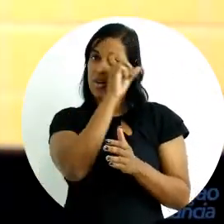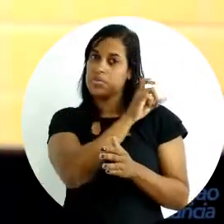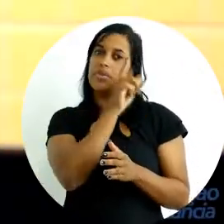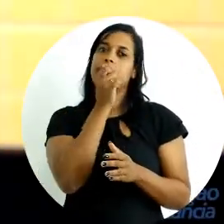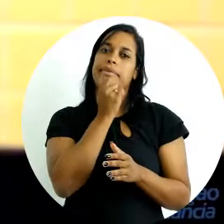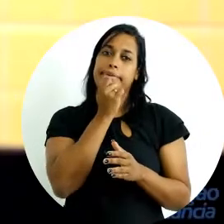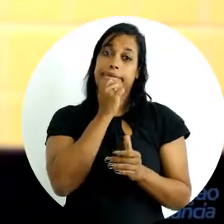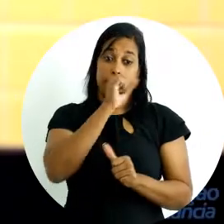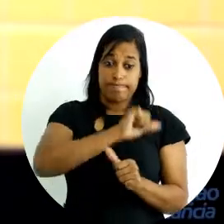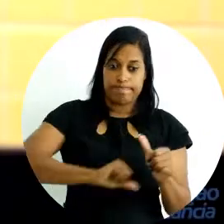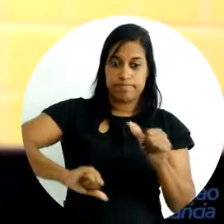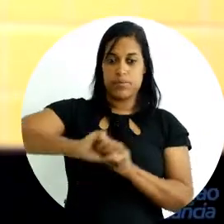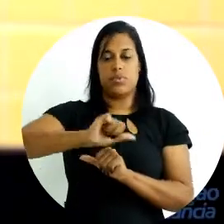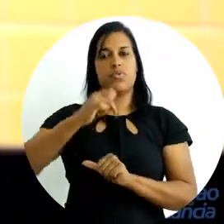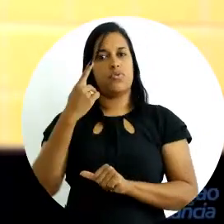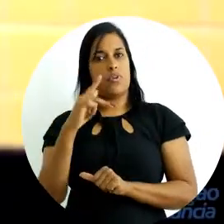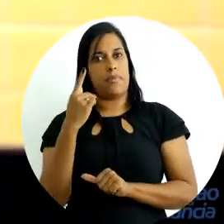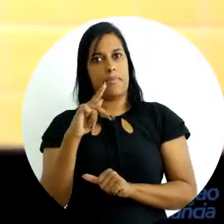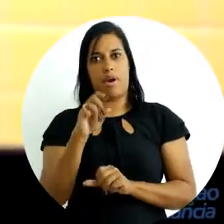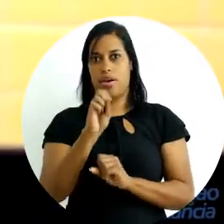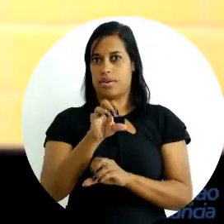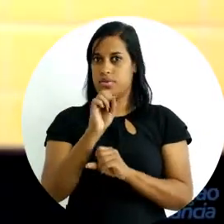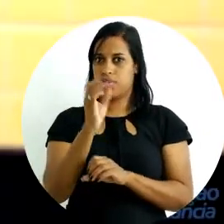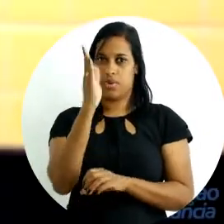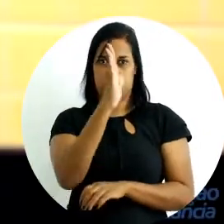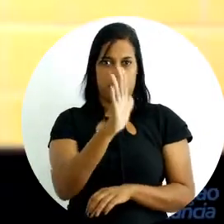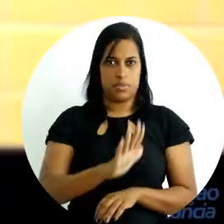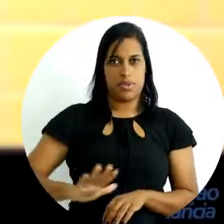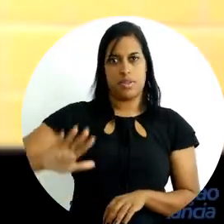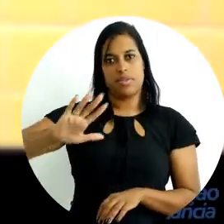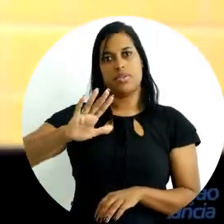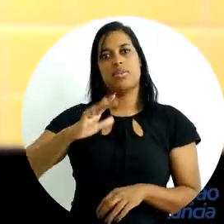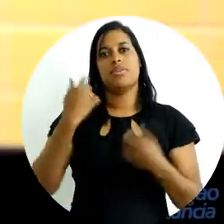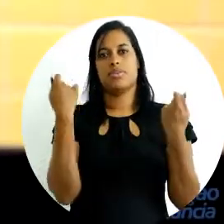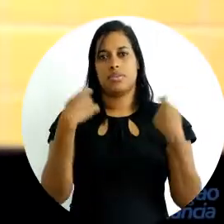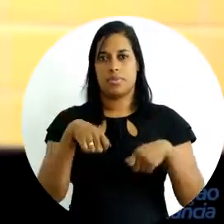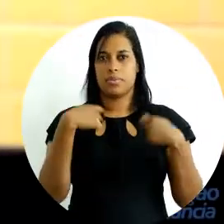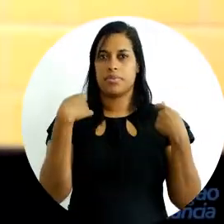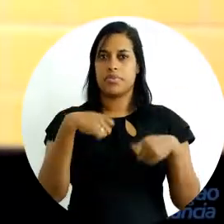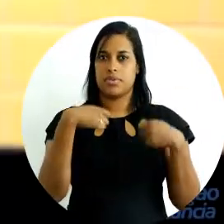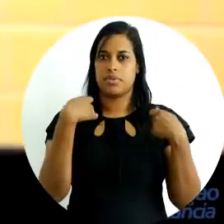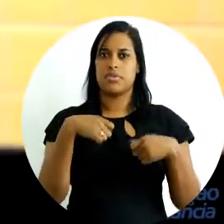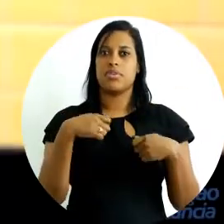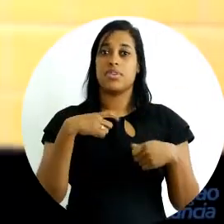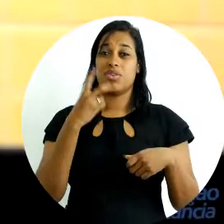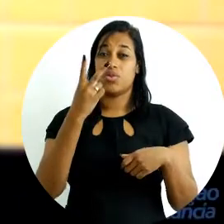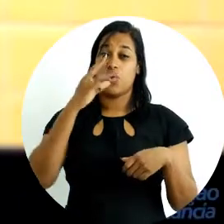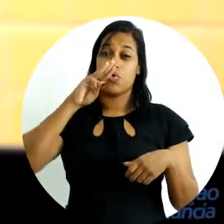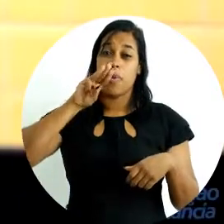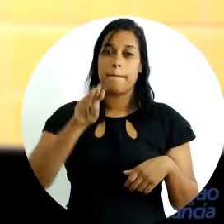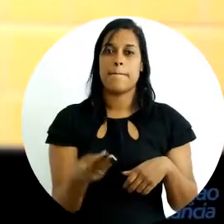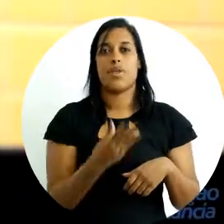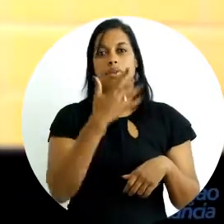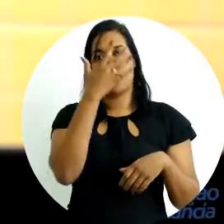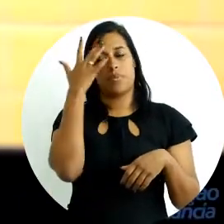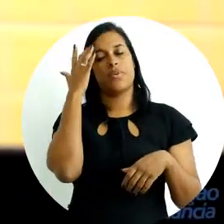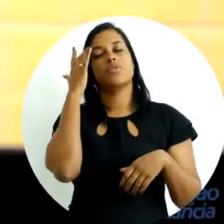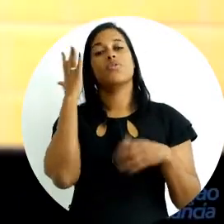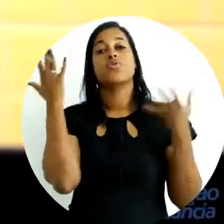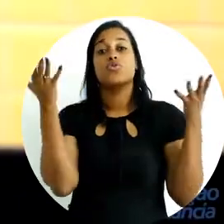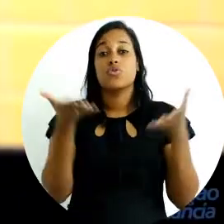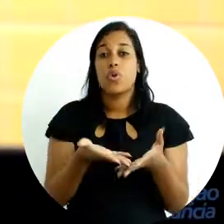para transformar esse cenário da educação brasileira. Nós temos um cenário de 2 milhões de